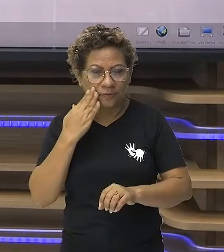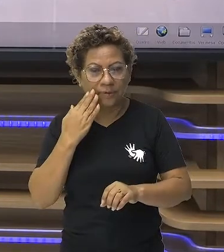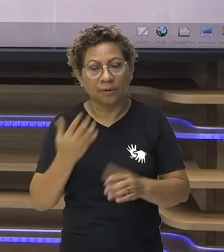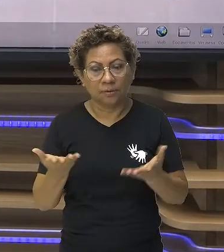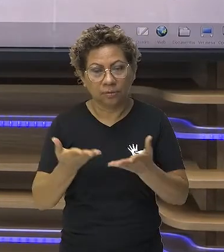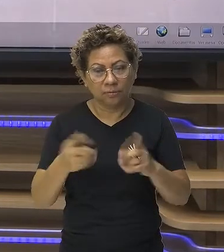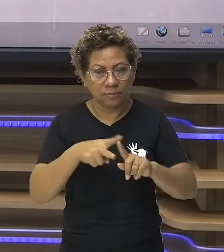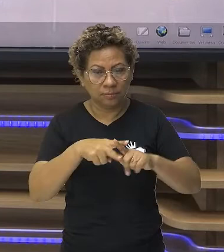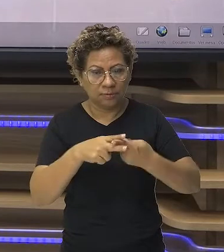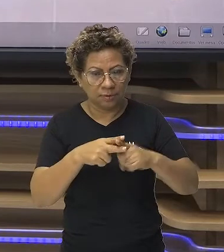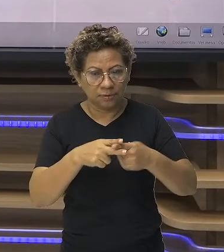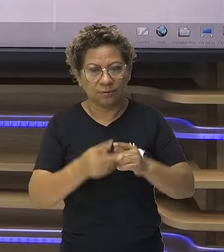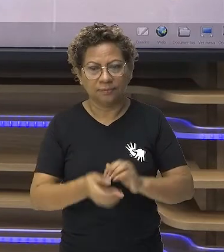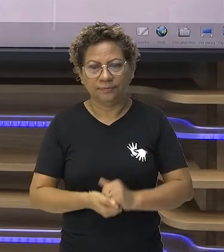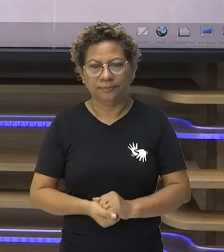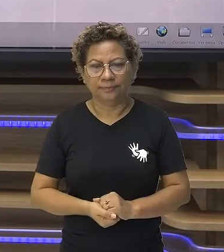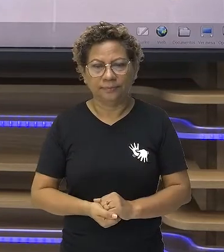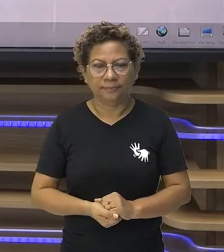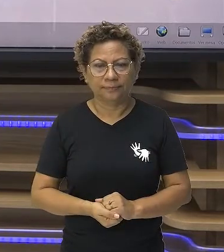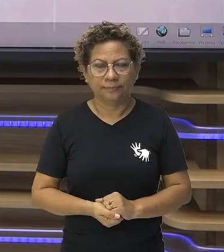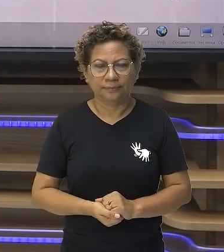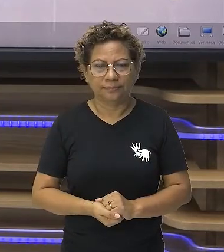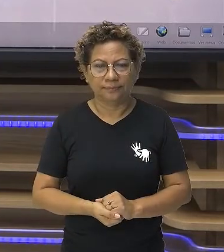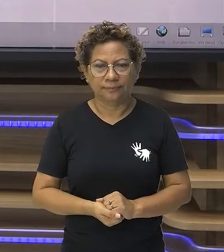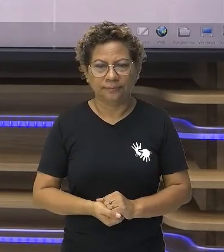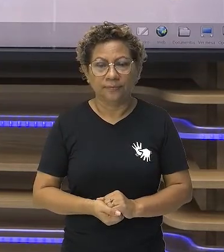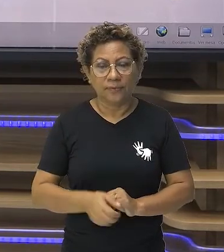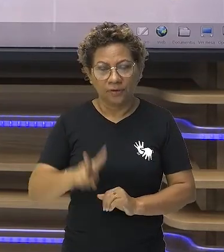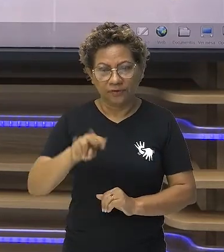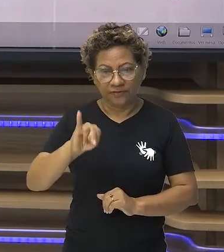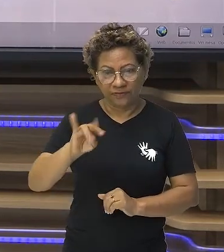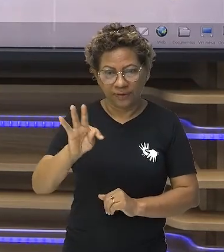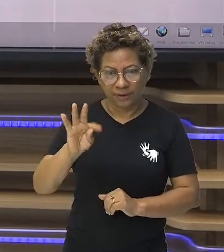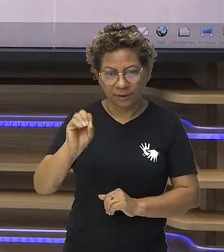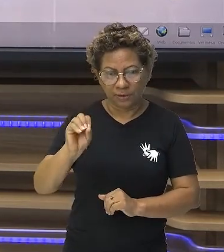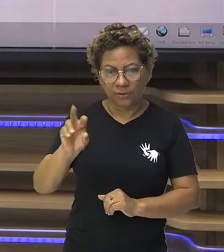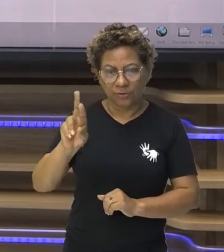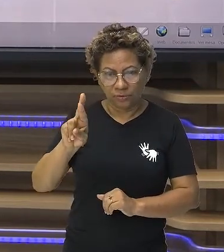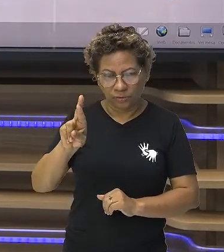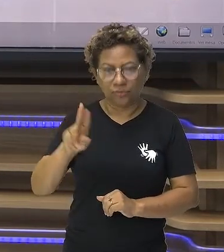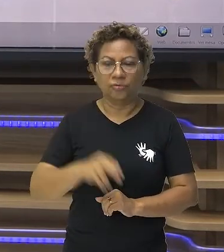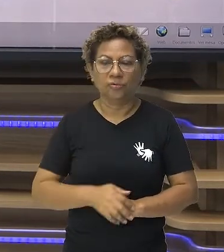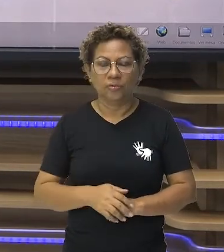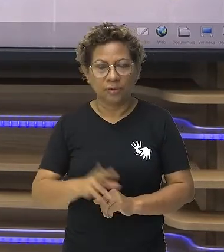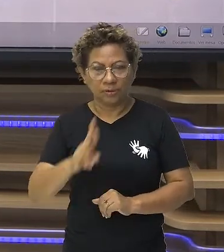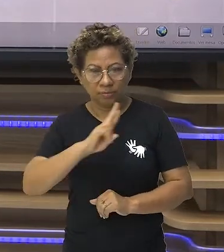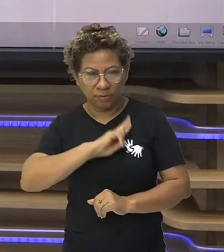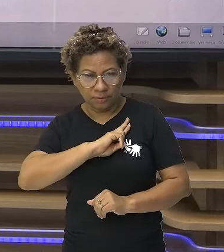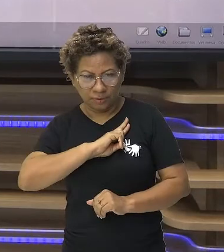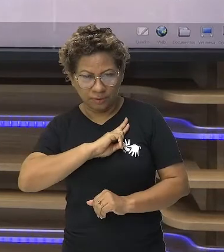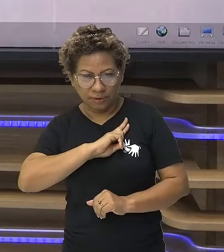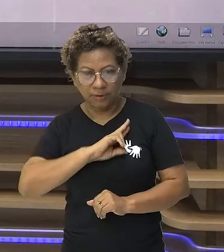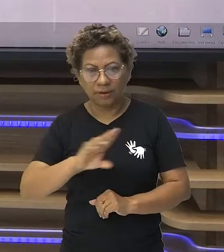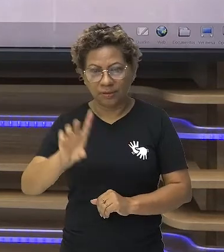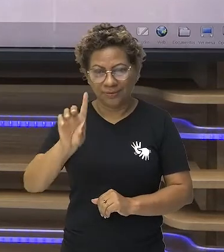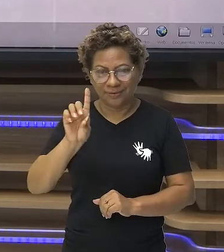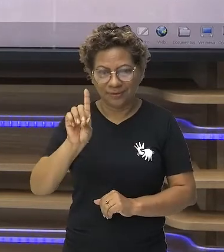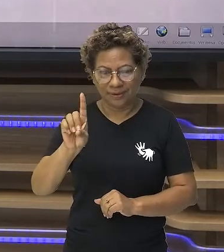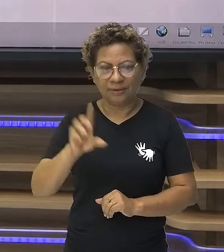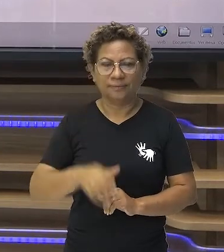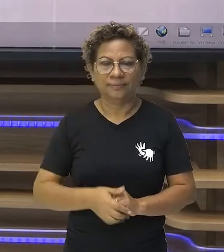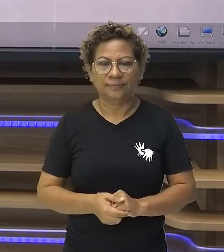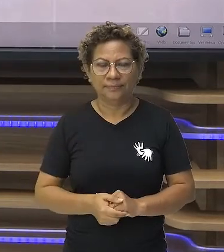correção. Vamos lá, vamos lá. O Vitor colocou questão 2, letra D.